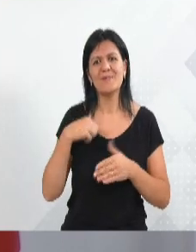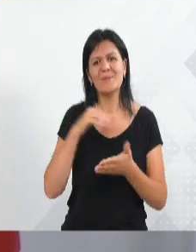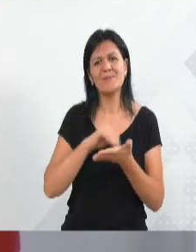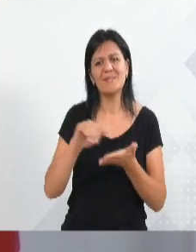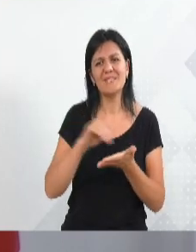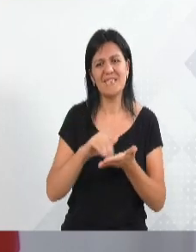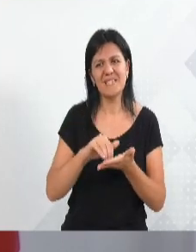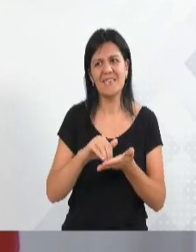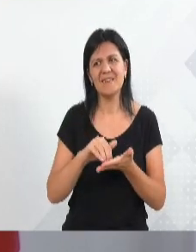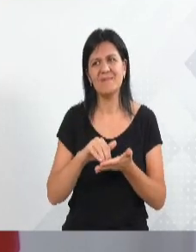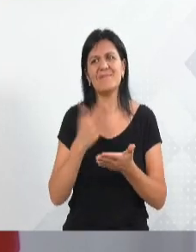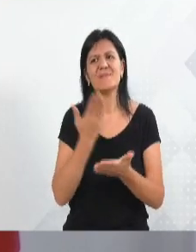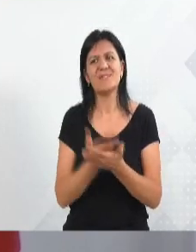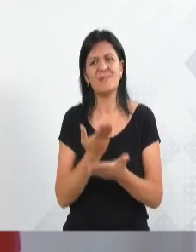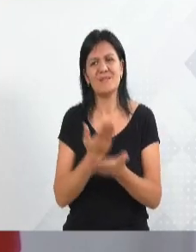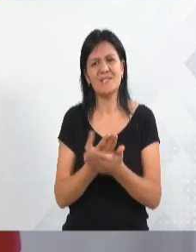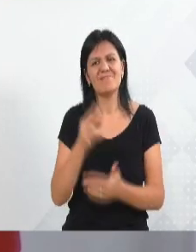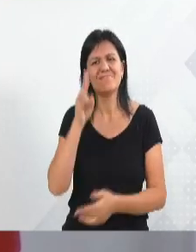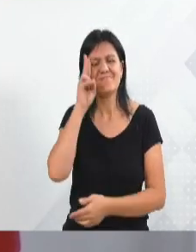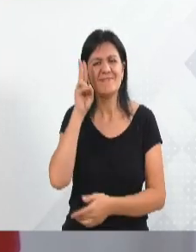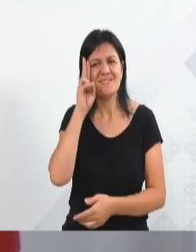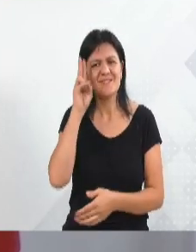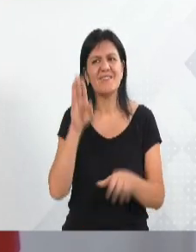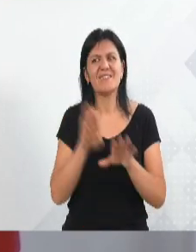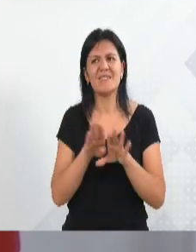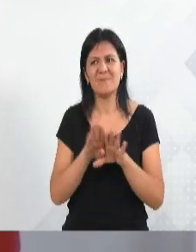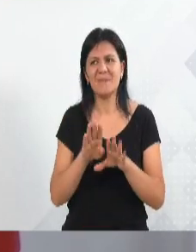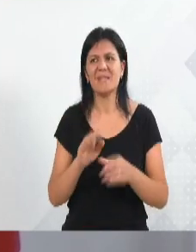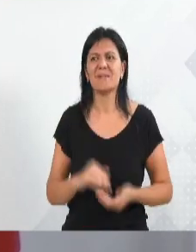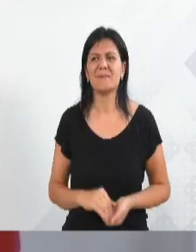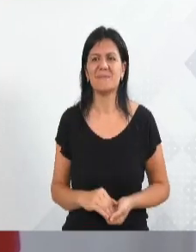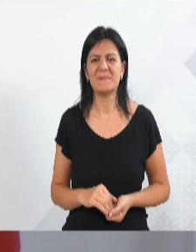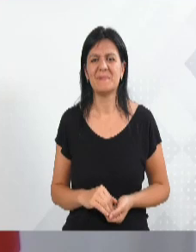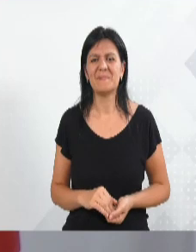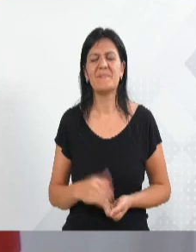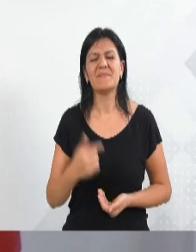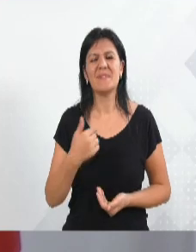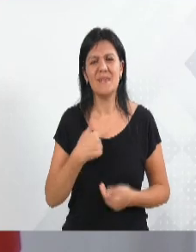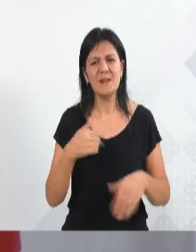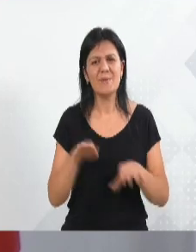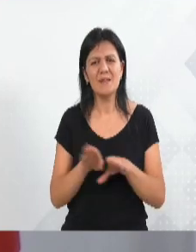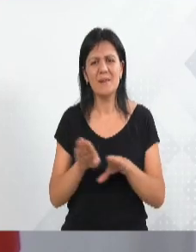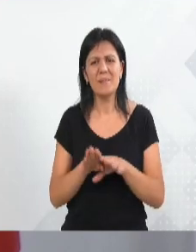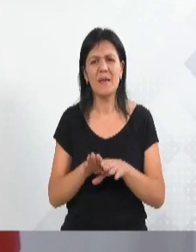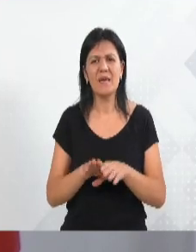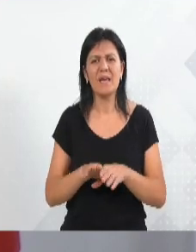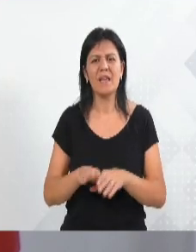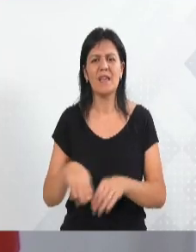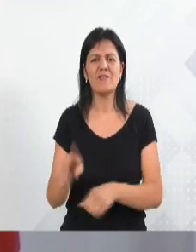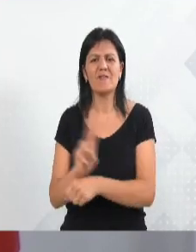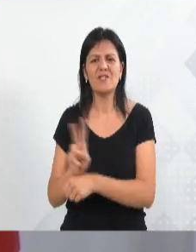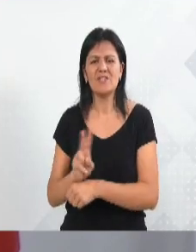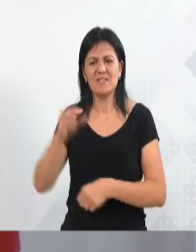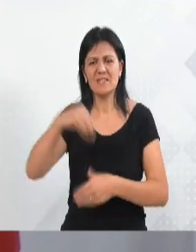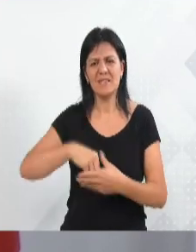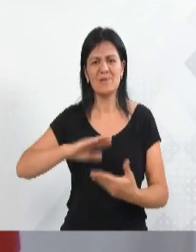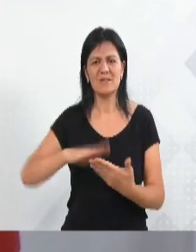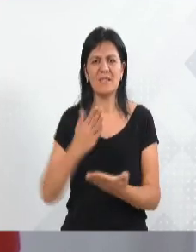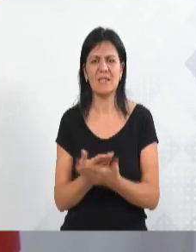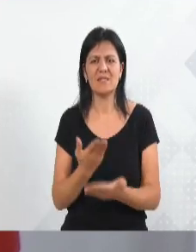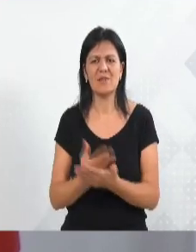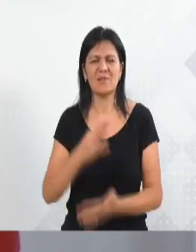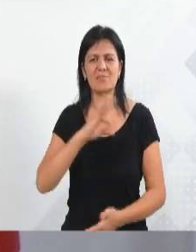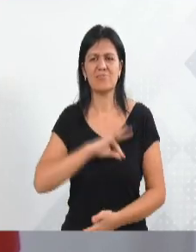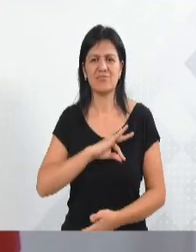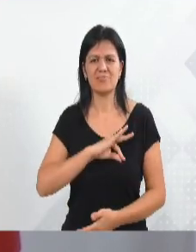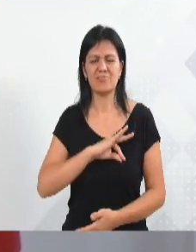e estudando história para o ano que vem dar aula para os guris. Eu fui também monitor no Colégio Militar, em 89, eu tive o prazer de ser convidado